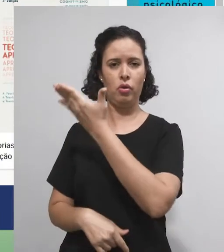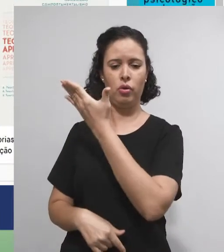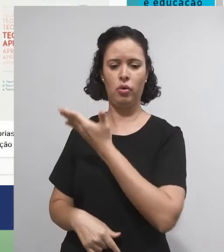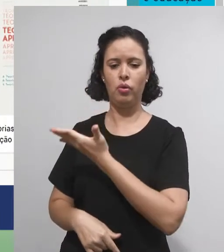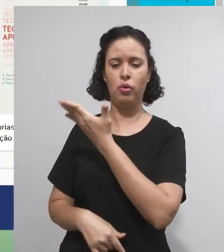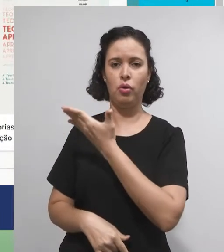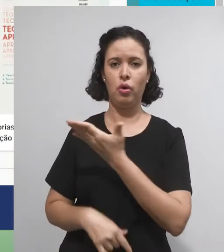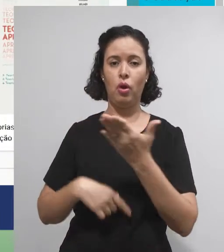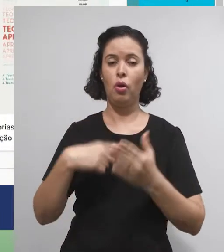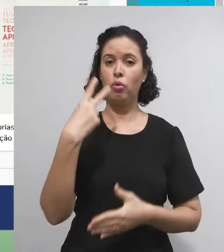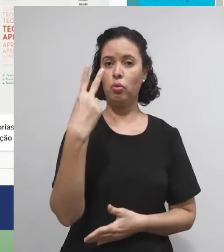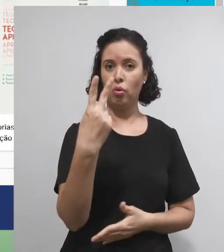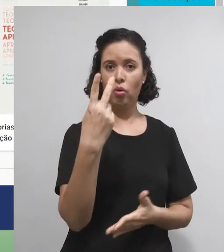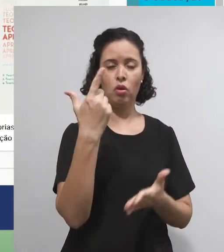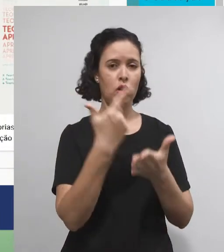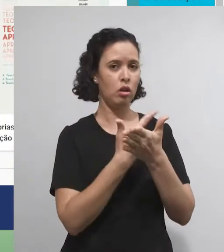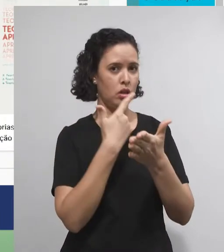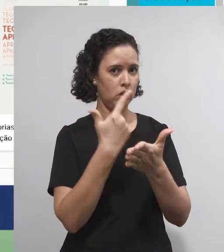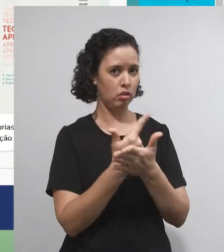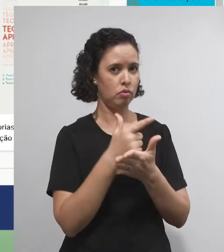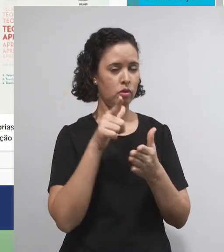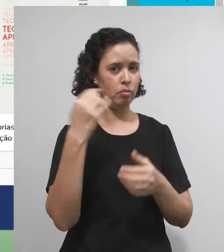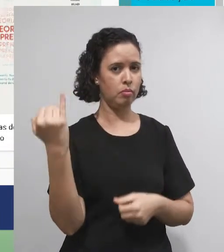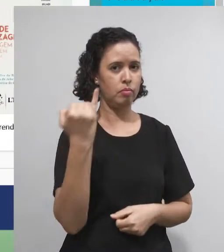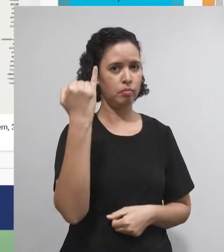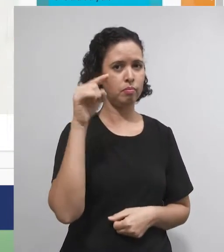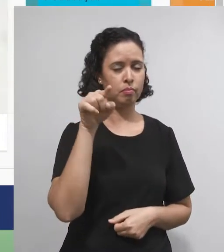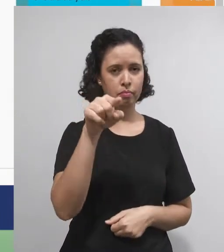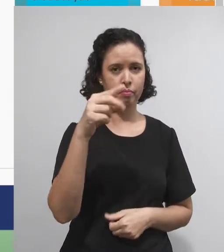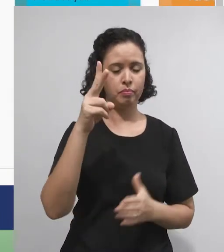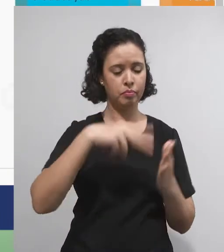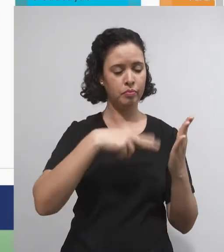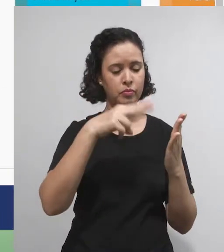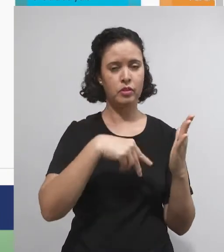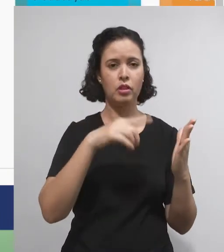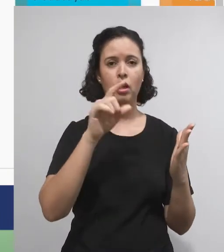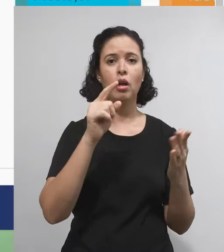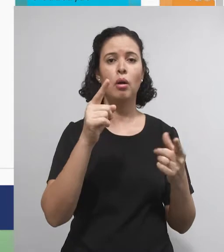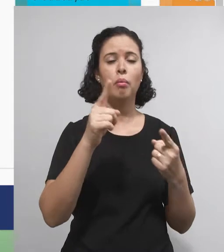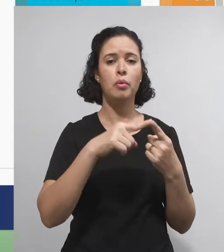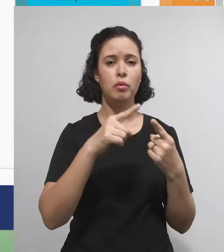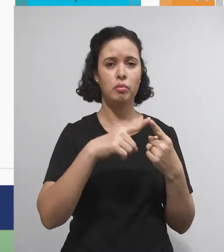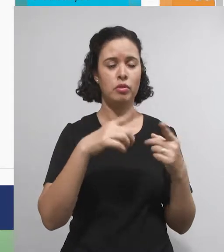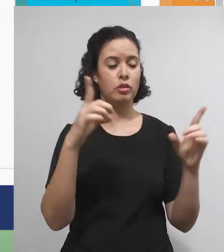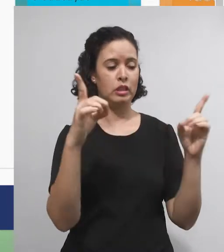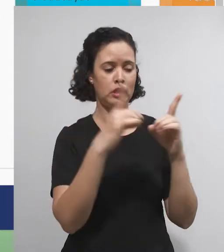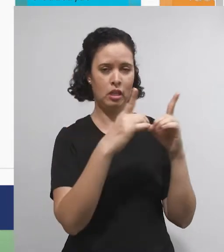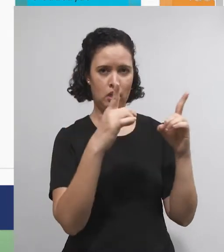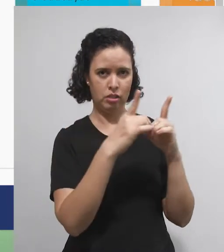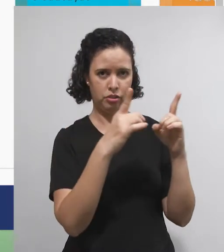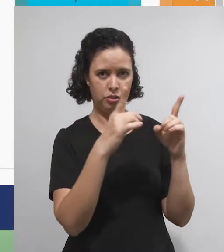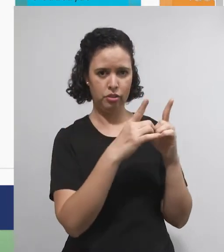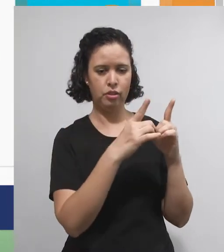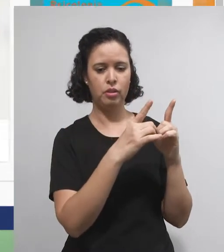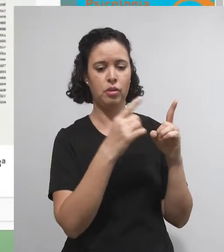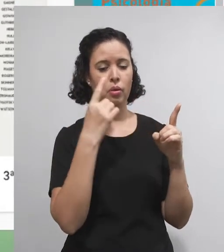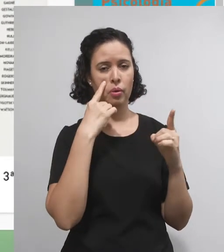títulos dos quais eu recomendo a leitura para vocês, tá? Então, Didática, do José Carlos